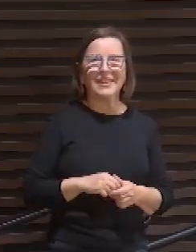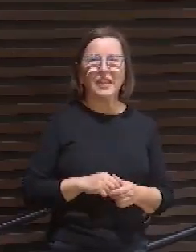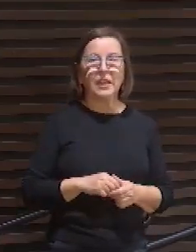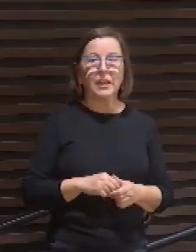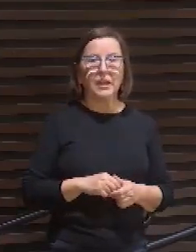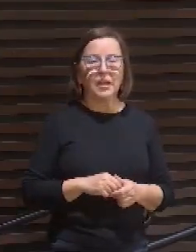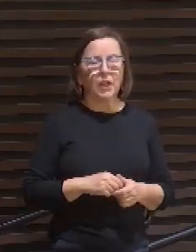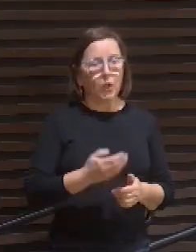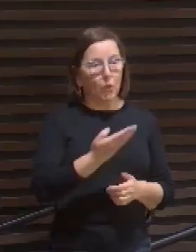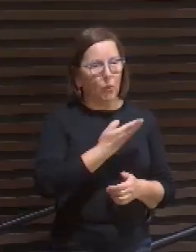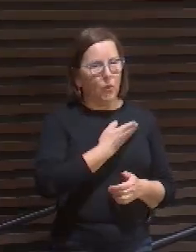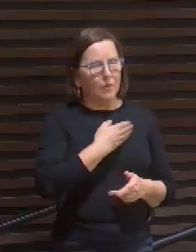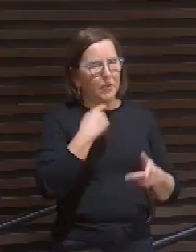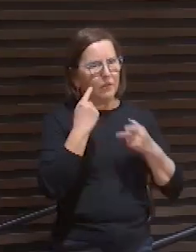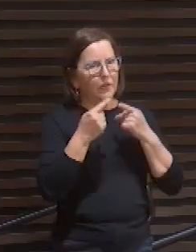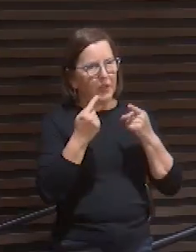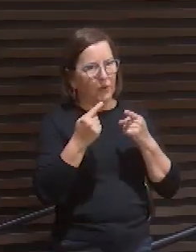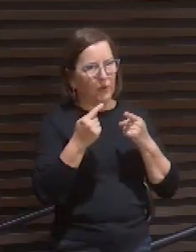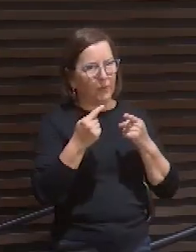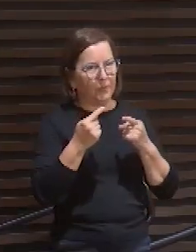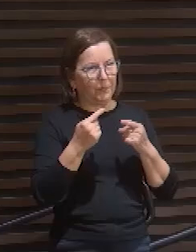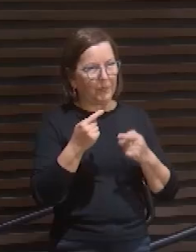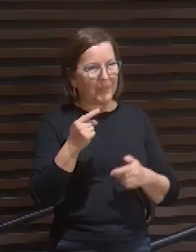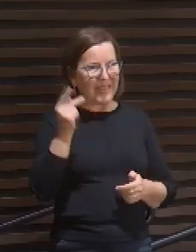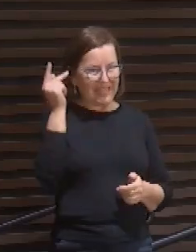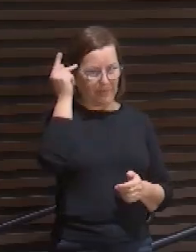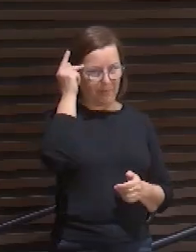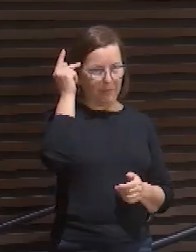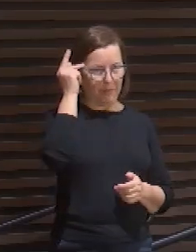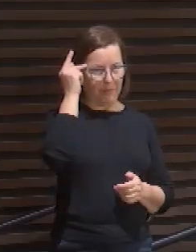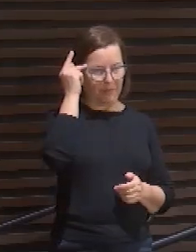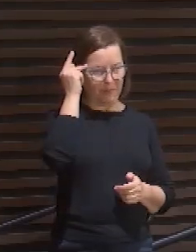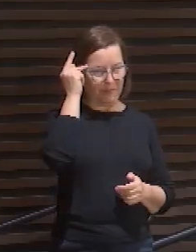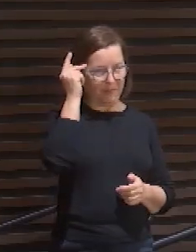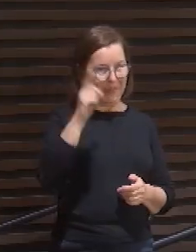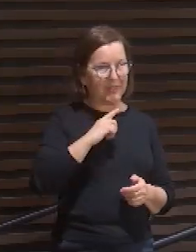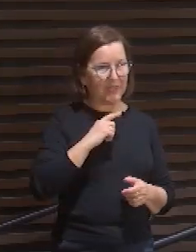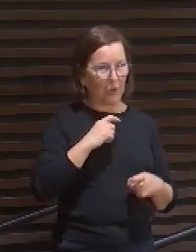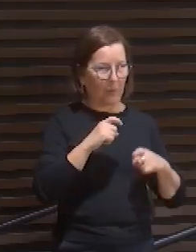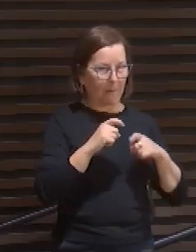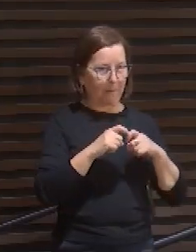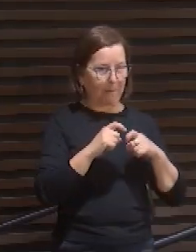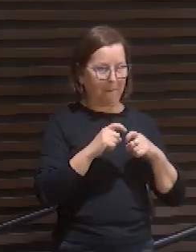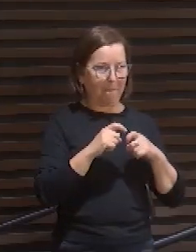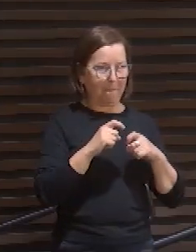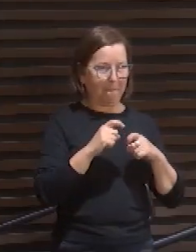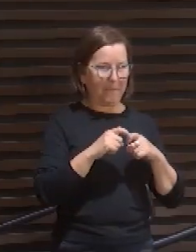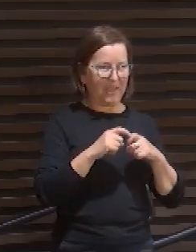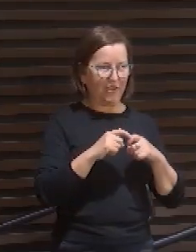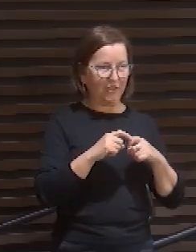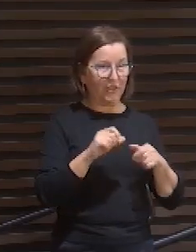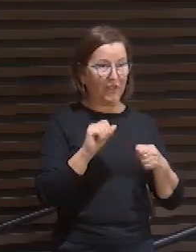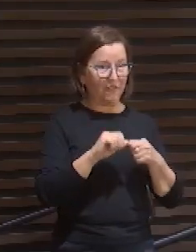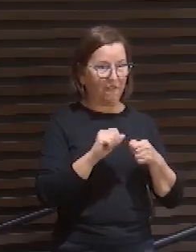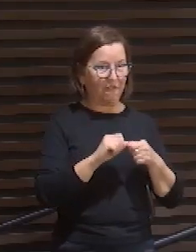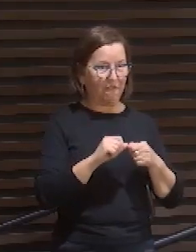um amigo dele disse, olha, lá em São Paulo tem um médico que está fazendo umas